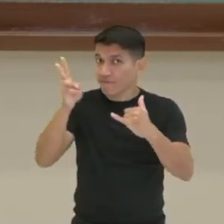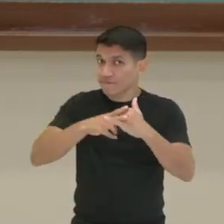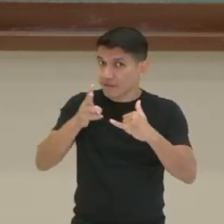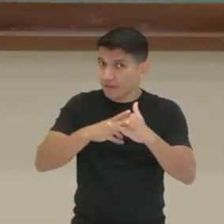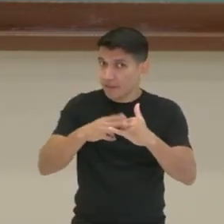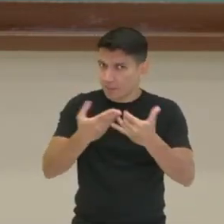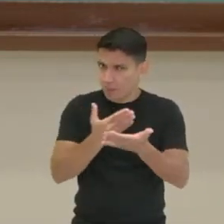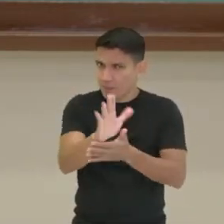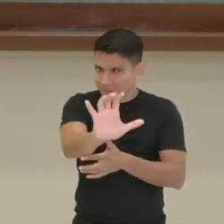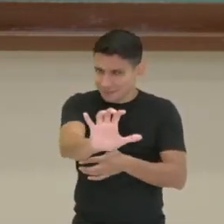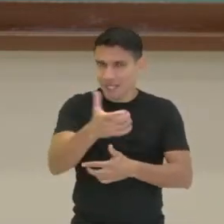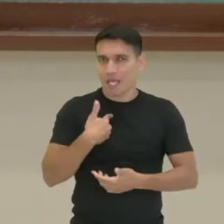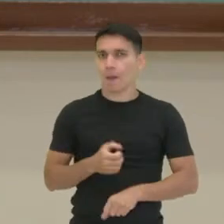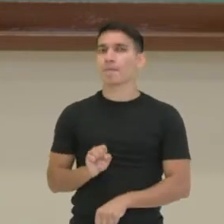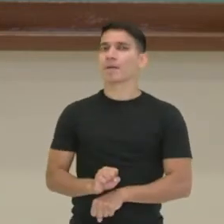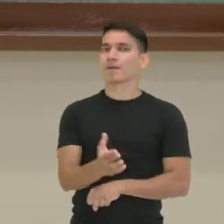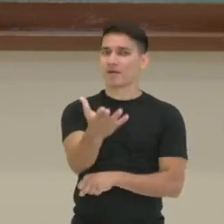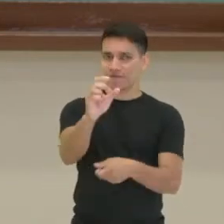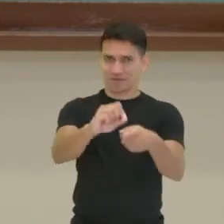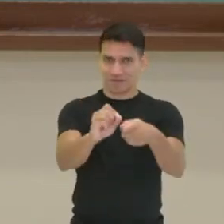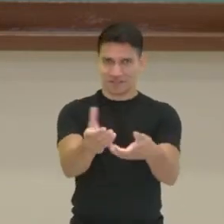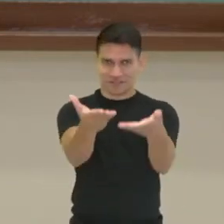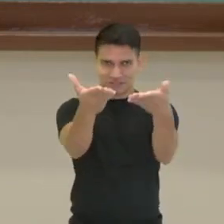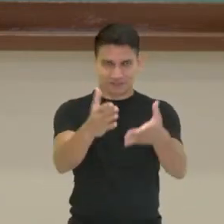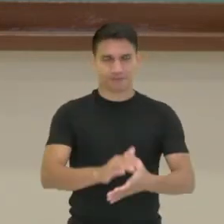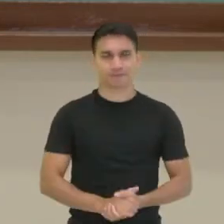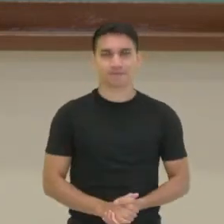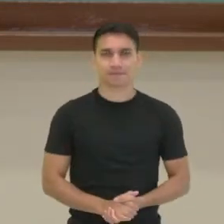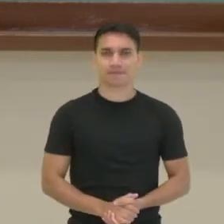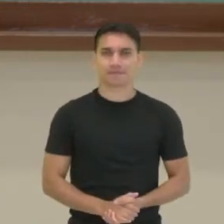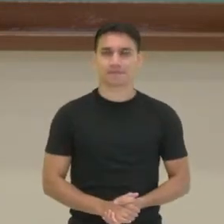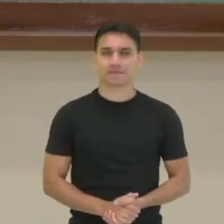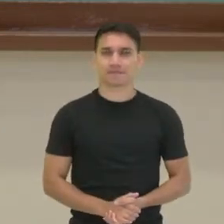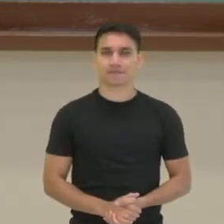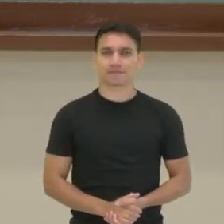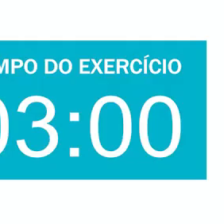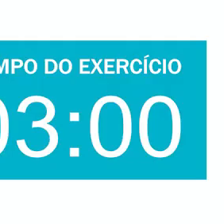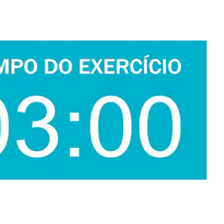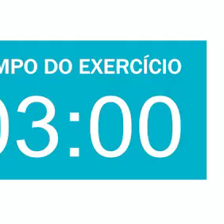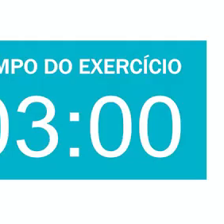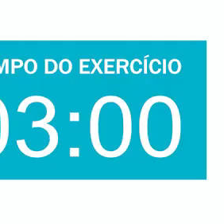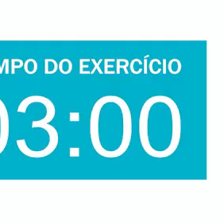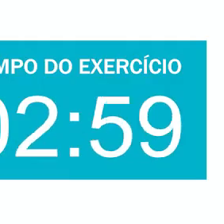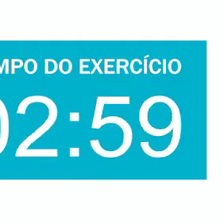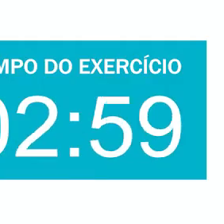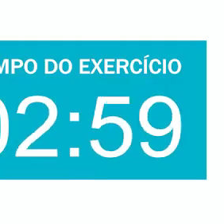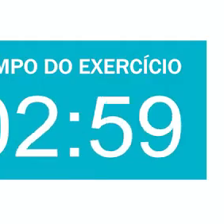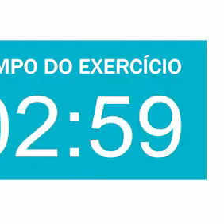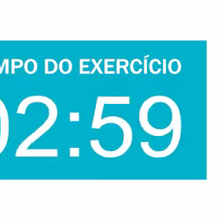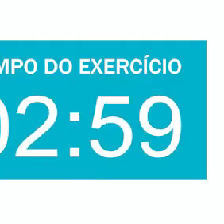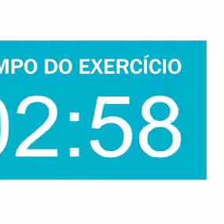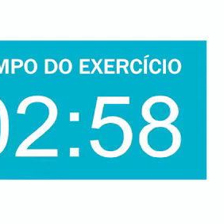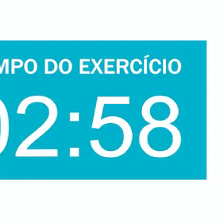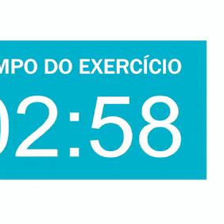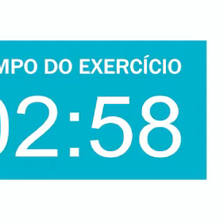comece por aí. Eu fico aqui, vocês ficam aí e eu já volto. Vai fazendo lá, vai!